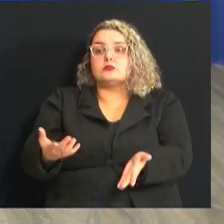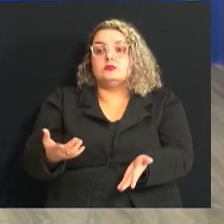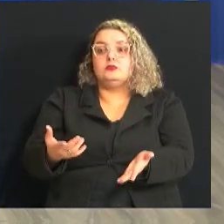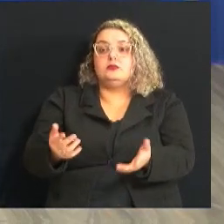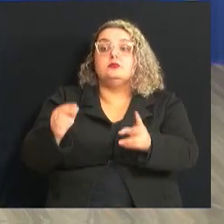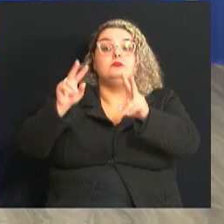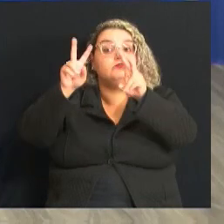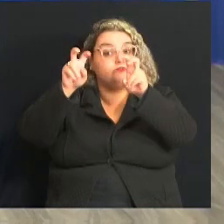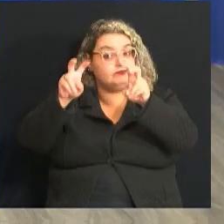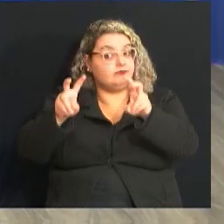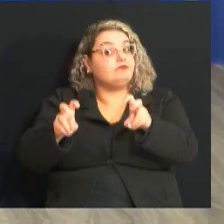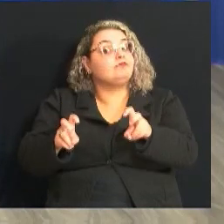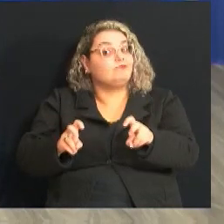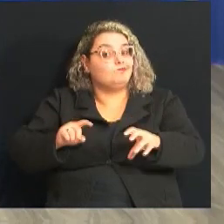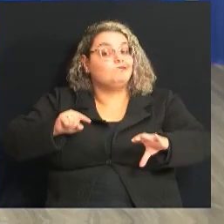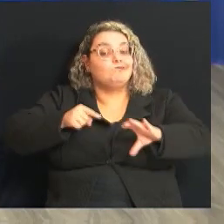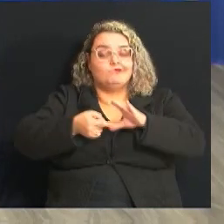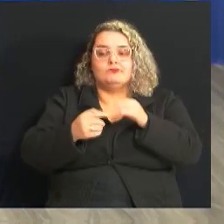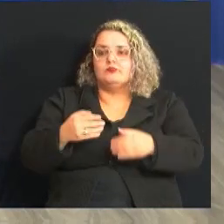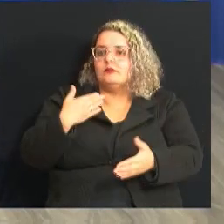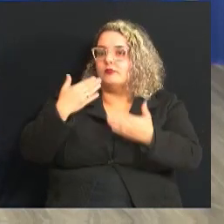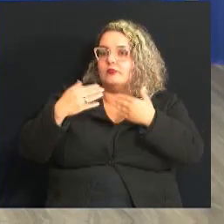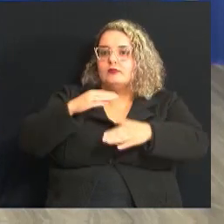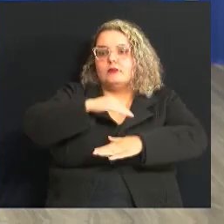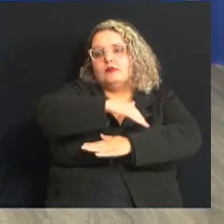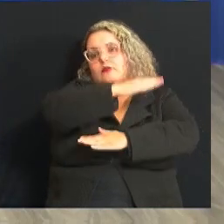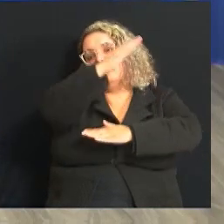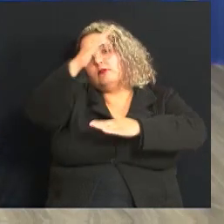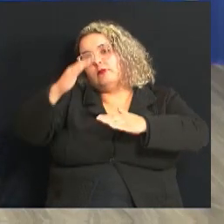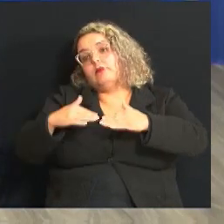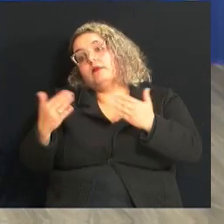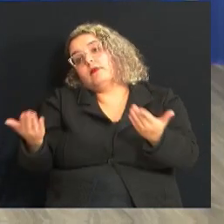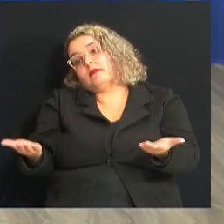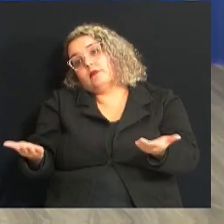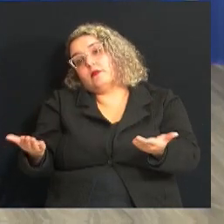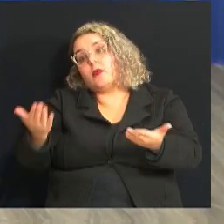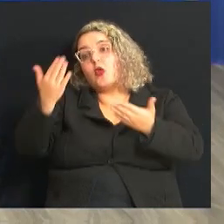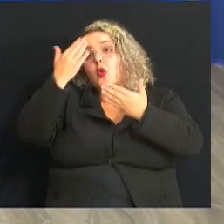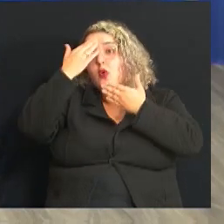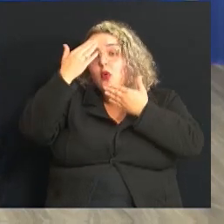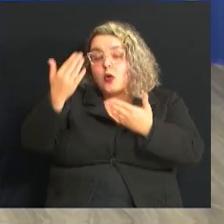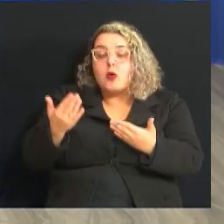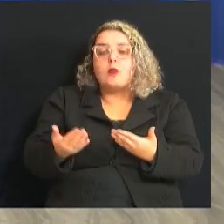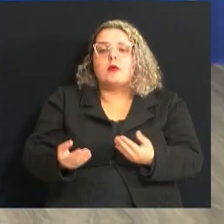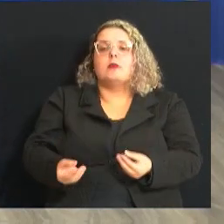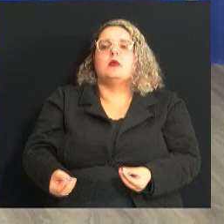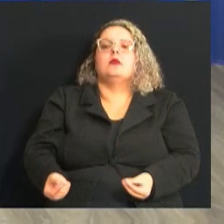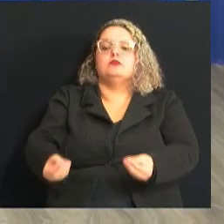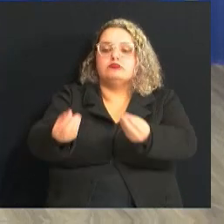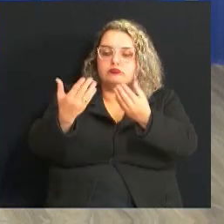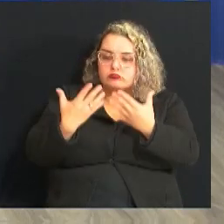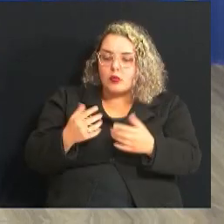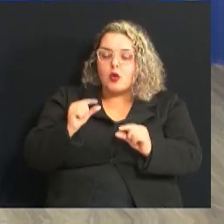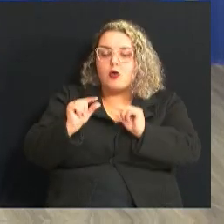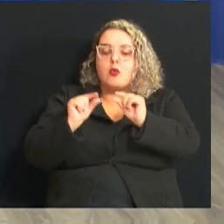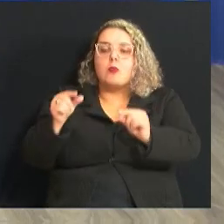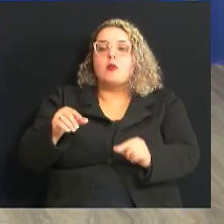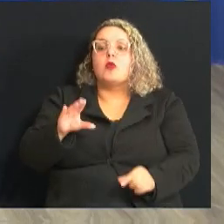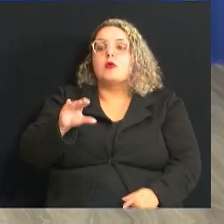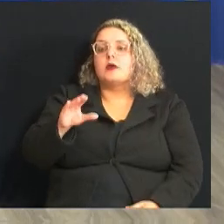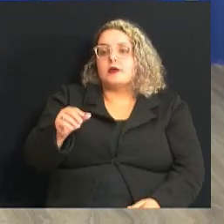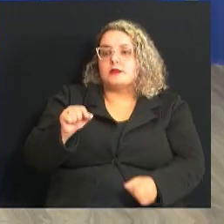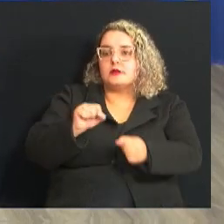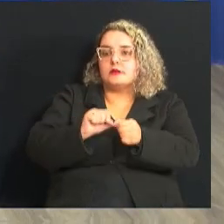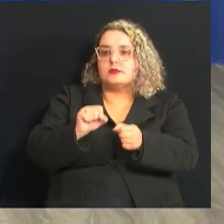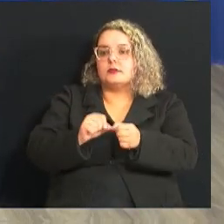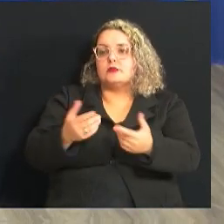muito densos que a gente passaria o dia todo falando aqui, né, Décio? Mas obrigada por ter trazido um pouco disso que a ciência tem feito e mais um